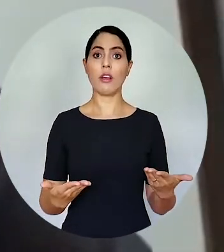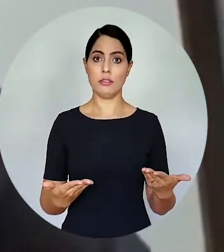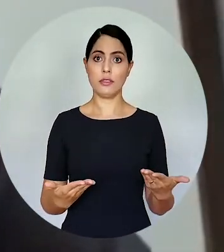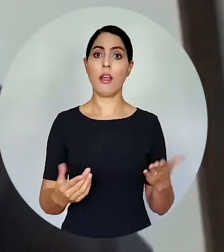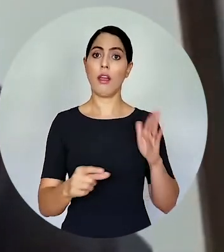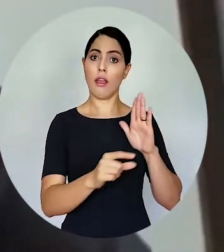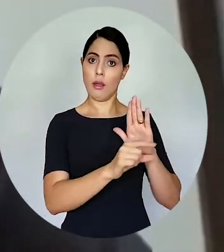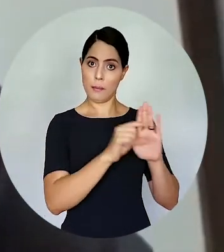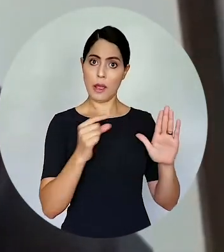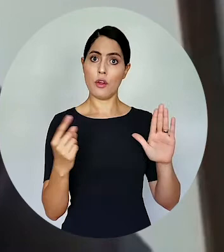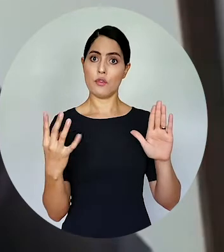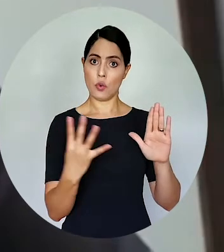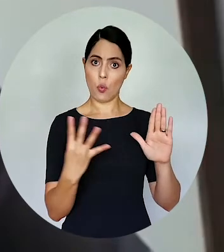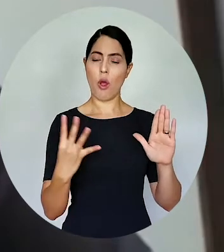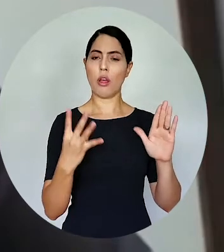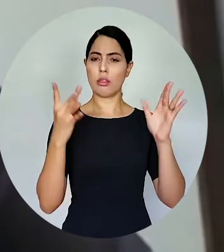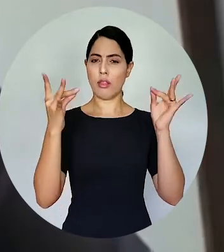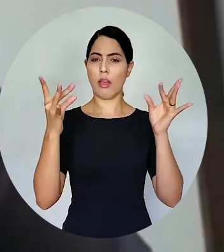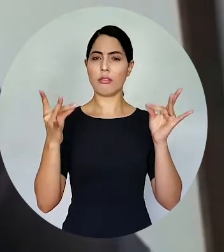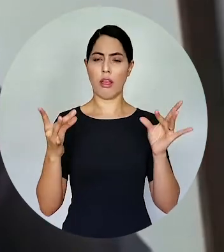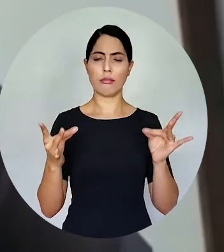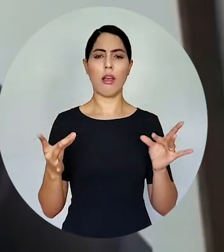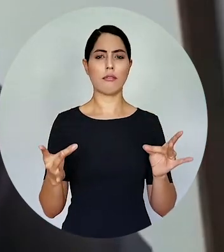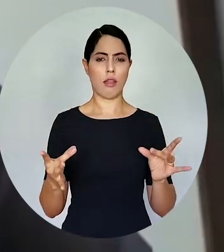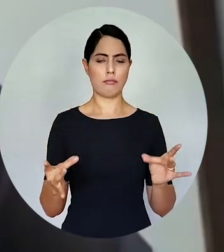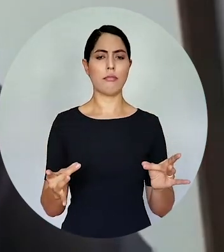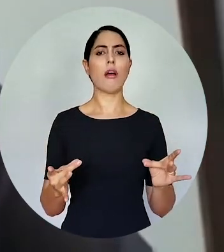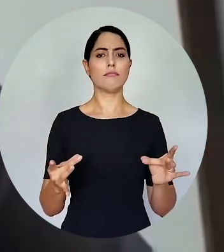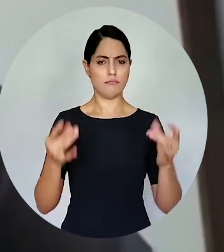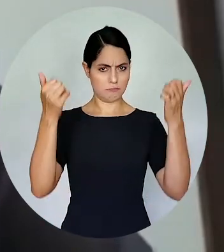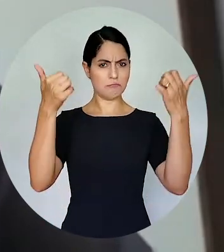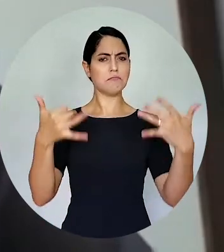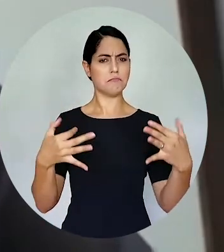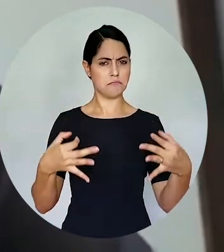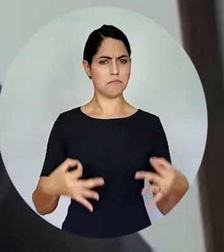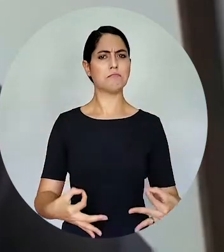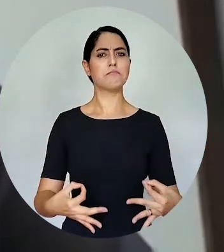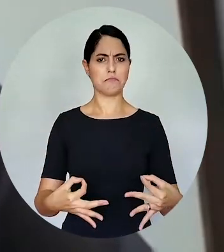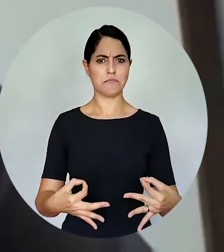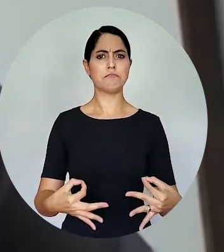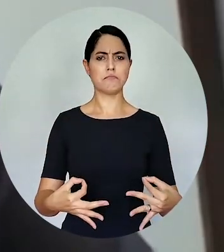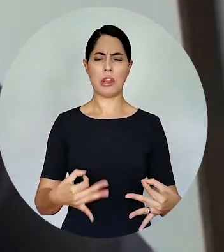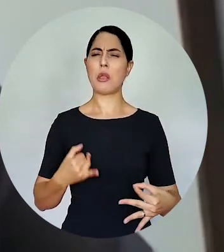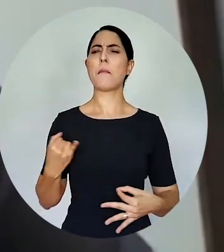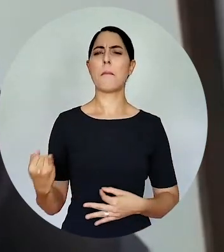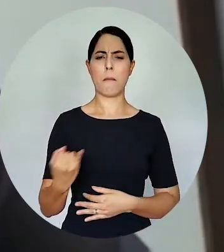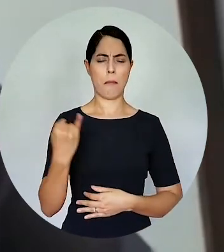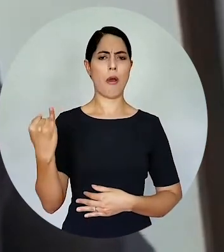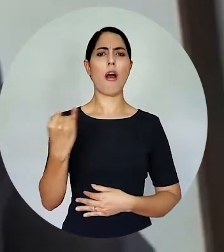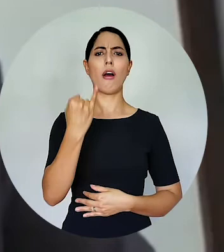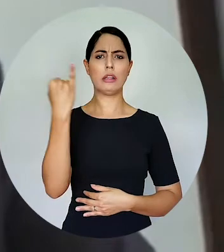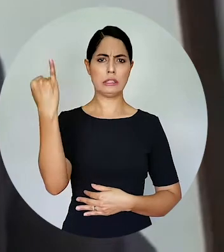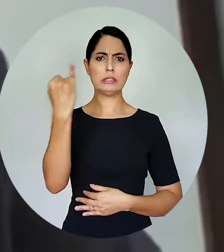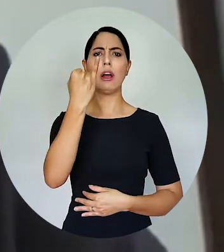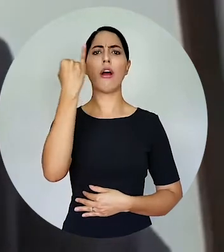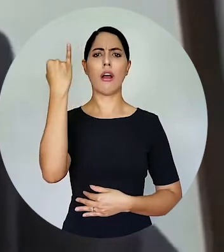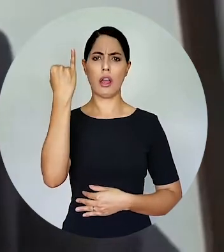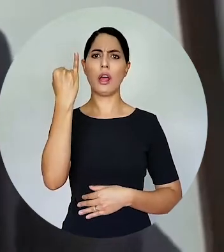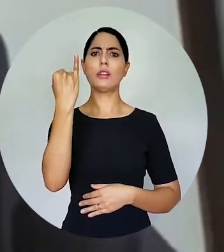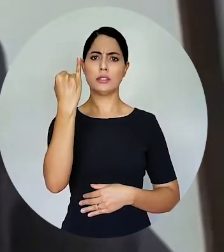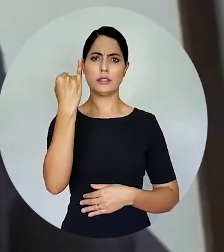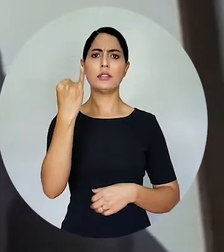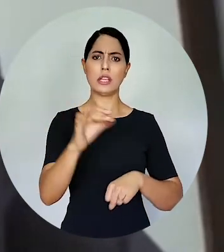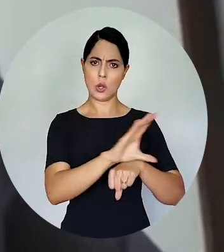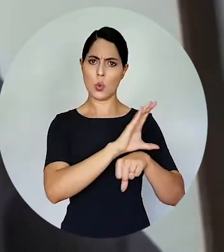foi excelente, sempre muito bem colocada essa importância de se